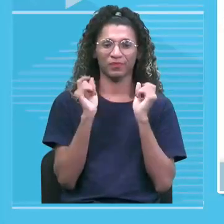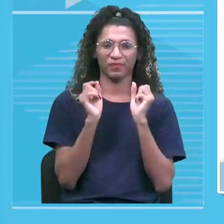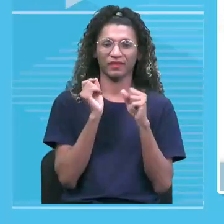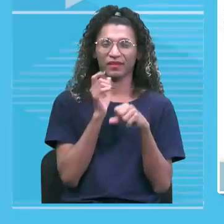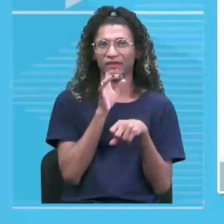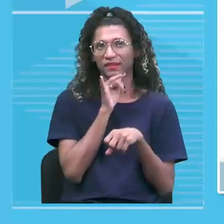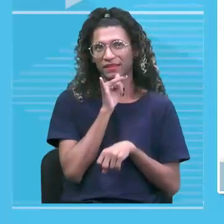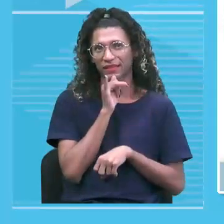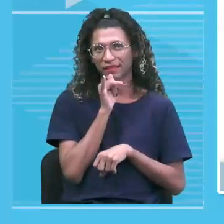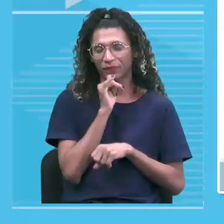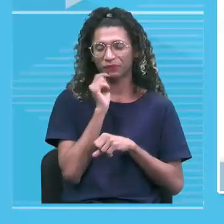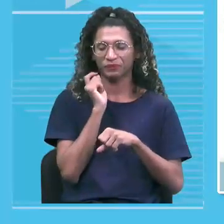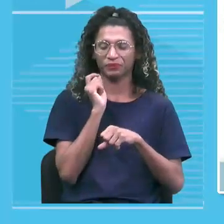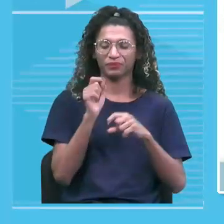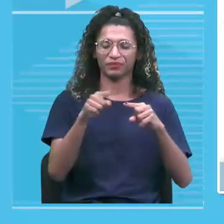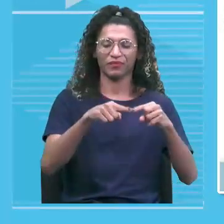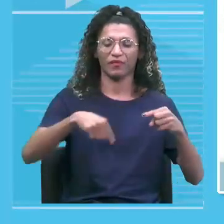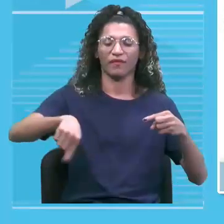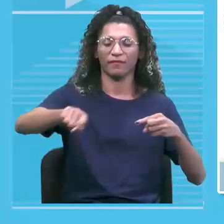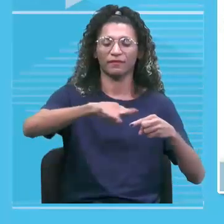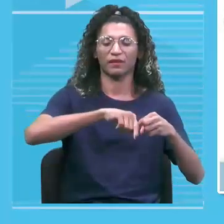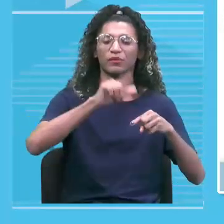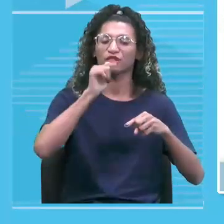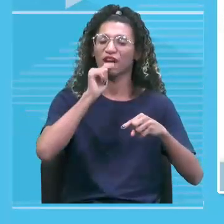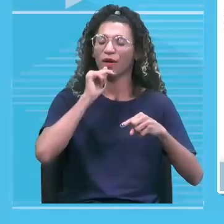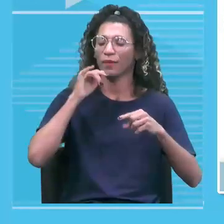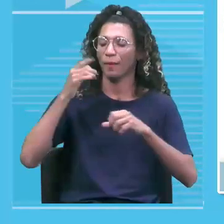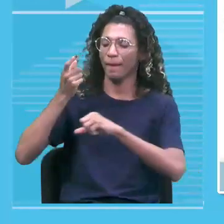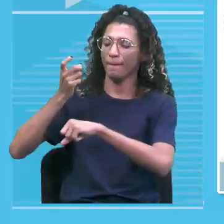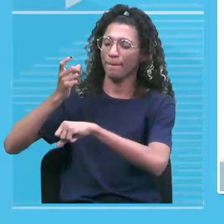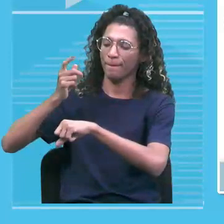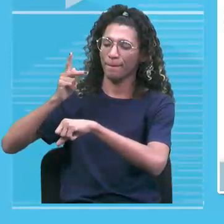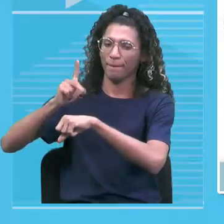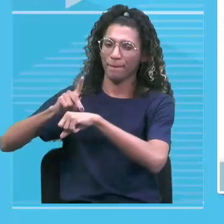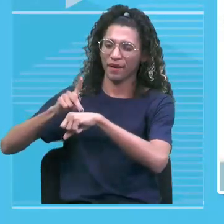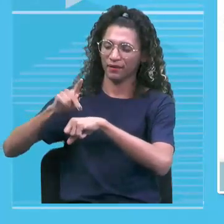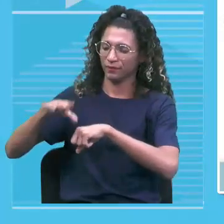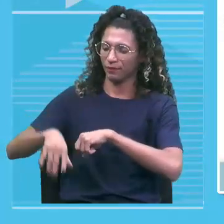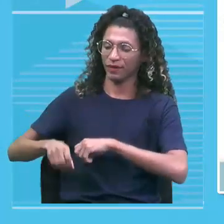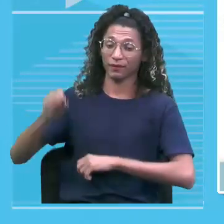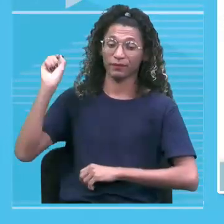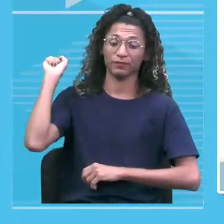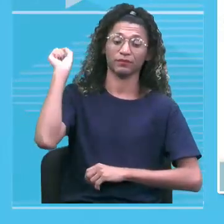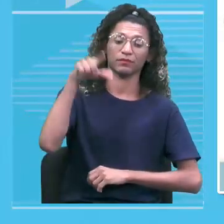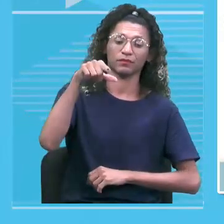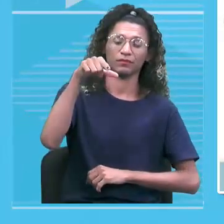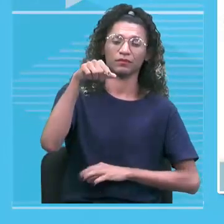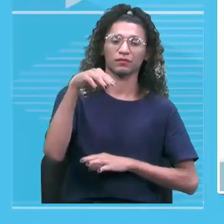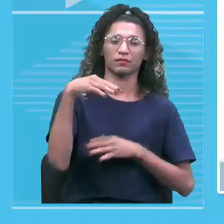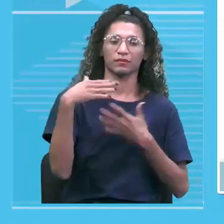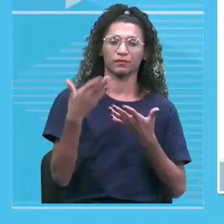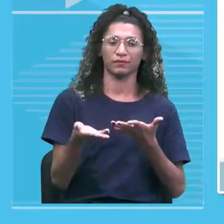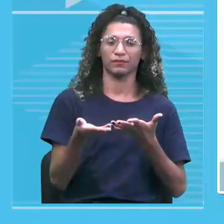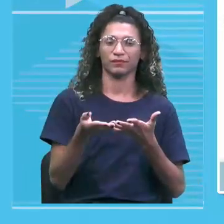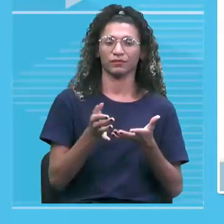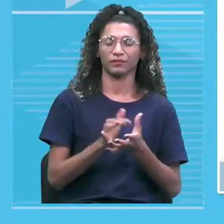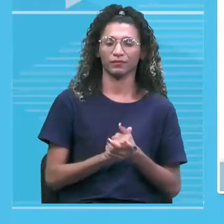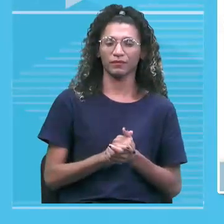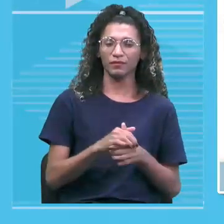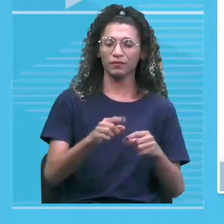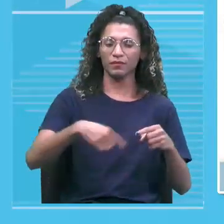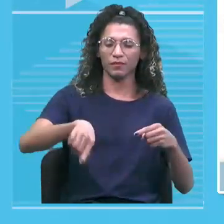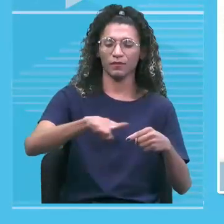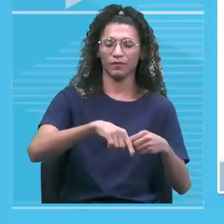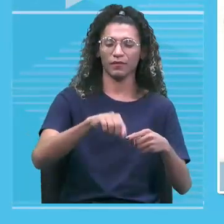joga Num lago o lago tá com a sua água paradinha Então para que seja gerado uma